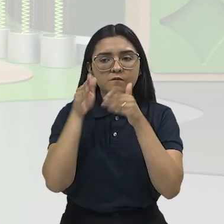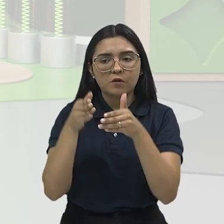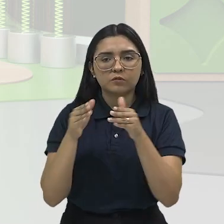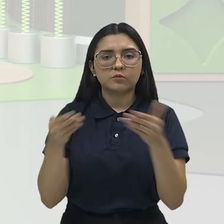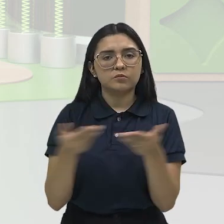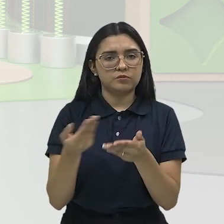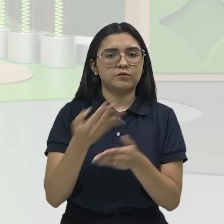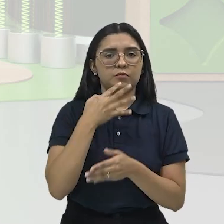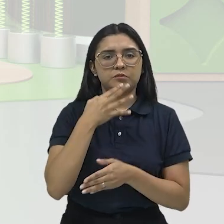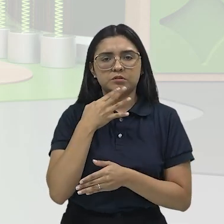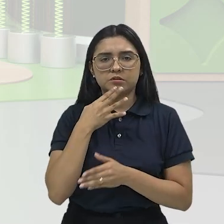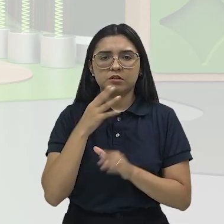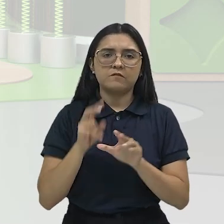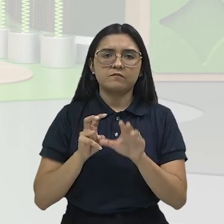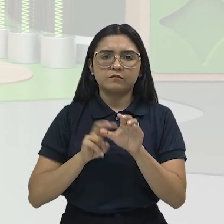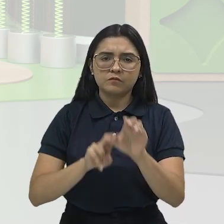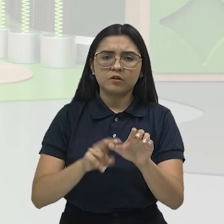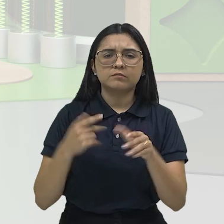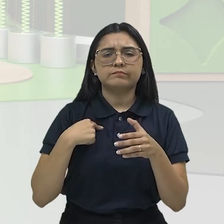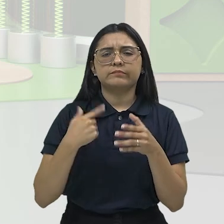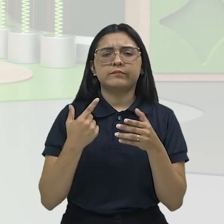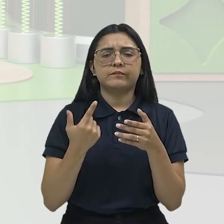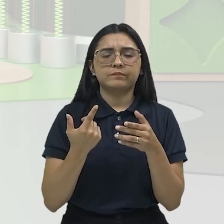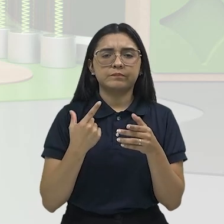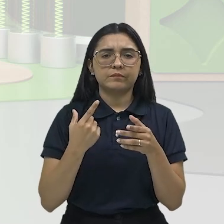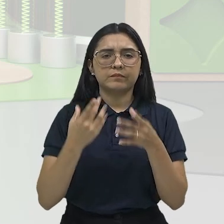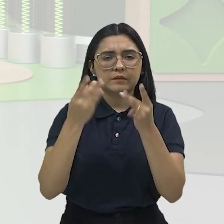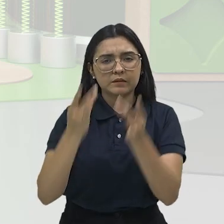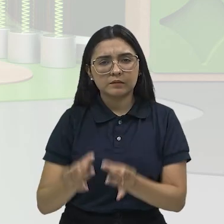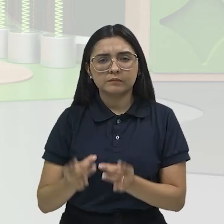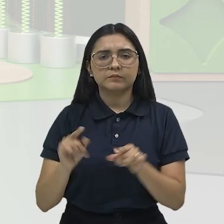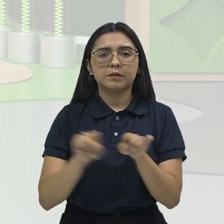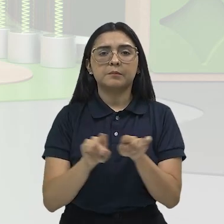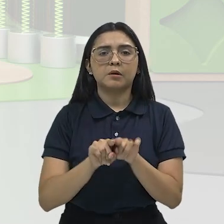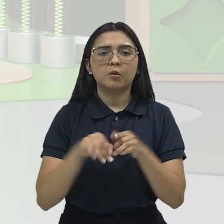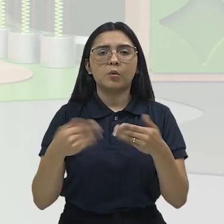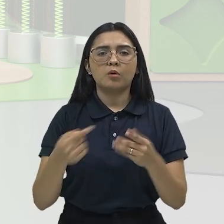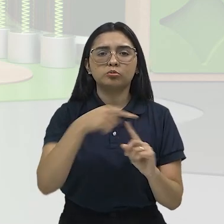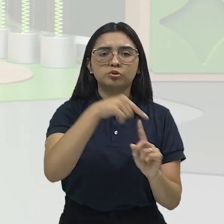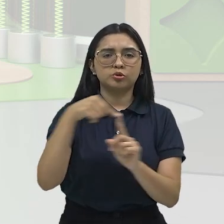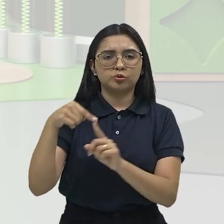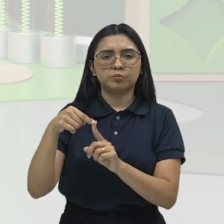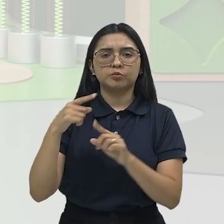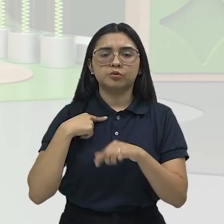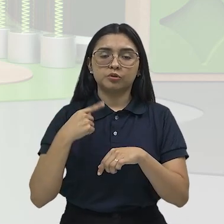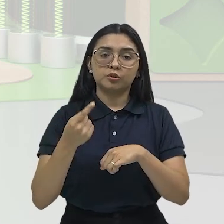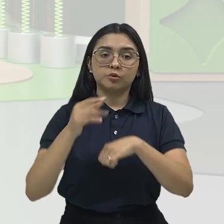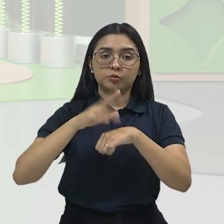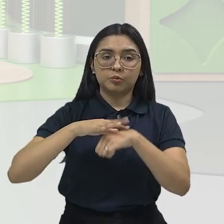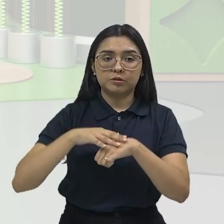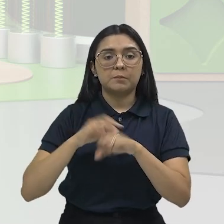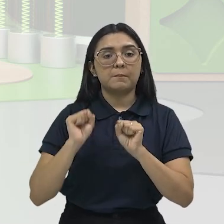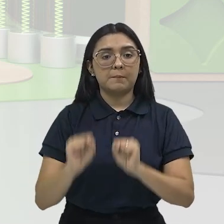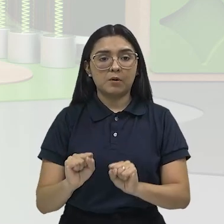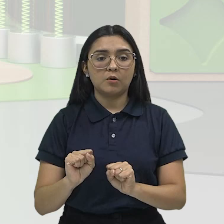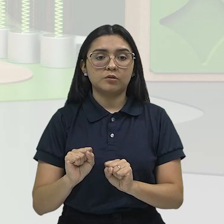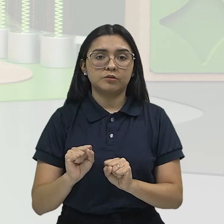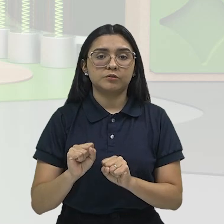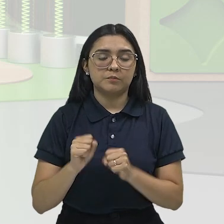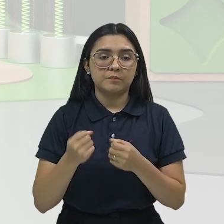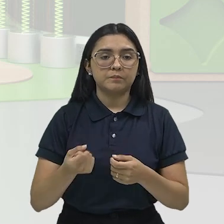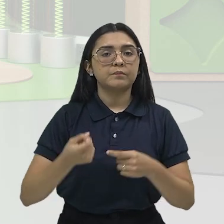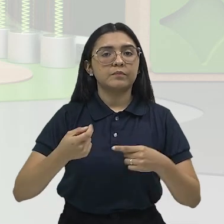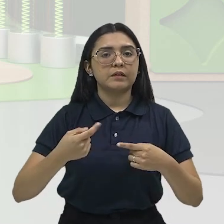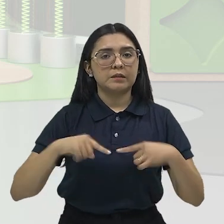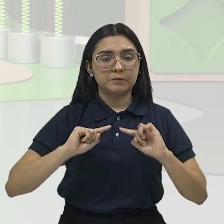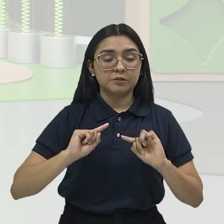mais sobre ele e sobre as doenças que ele pode trazer, né, para a nossa saúde. Então, avançando aí, a